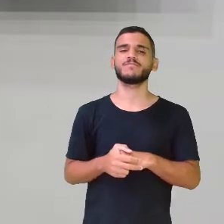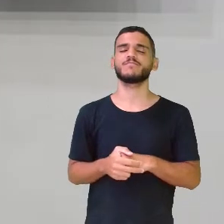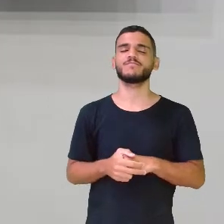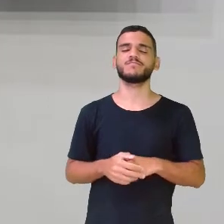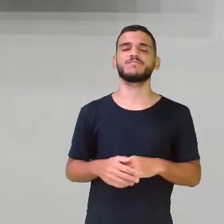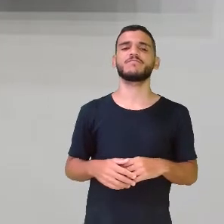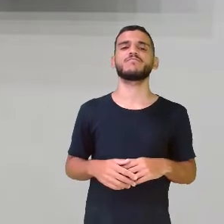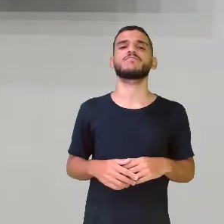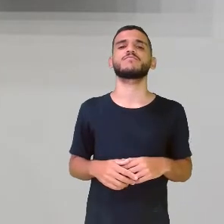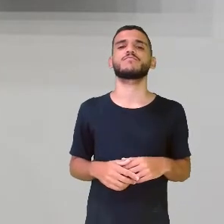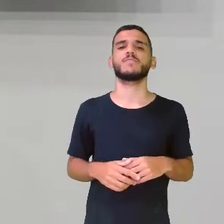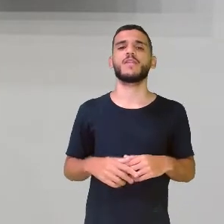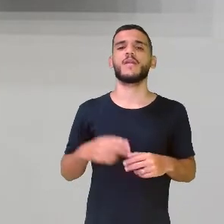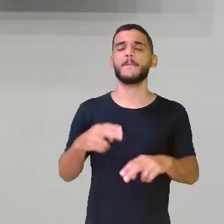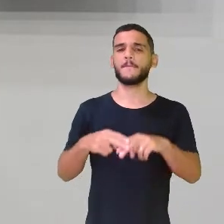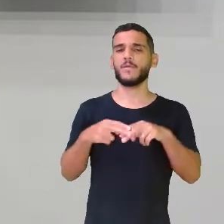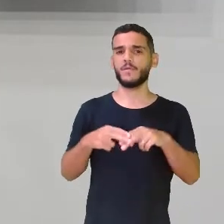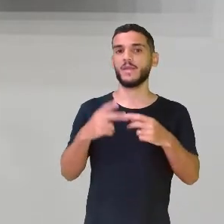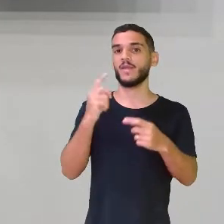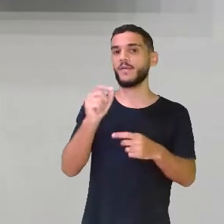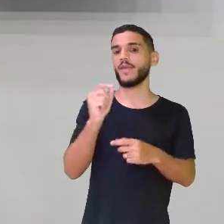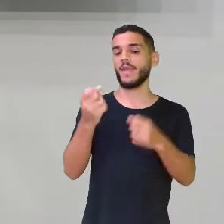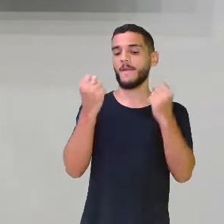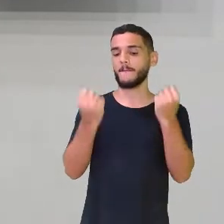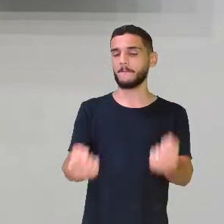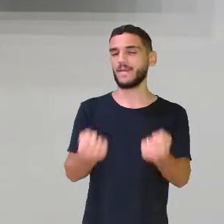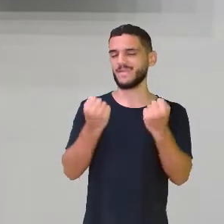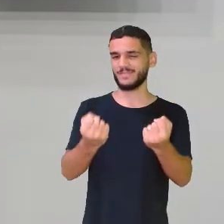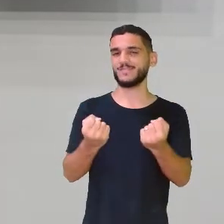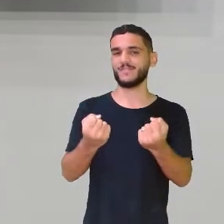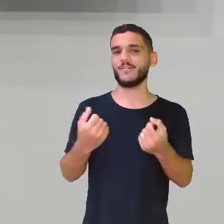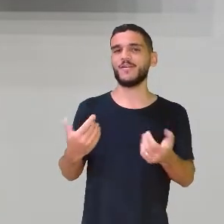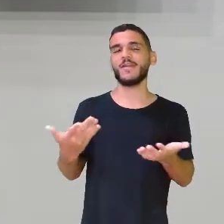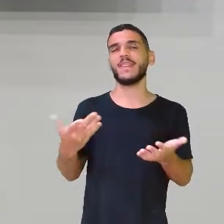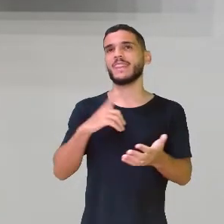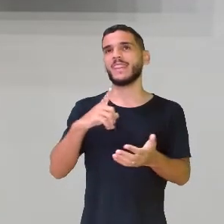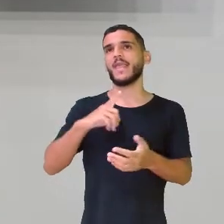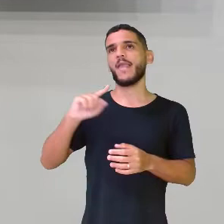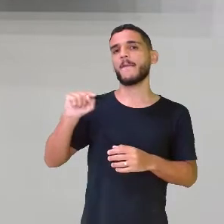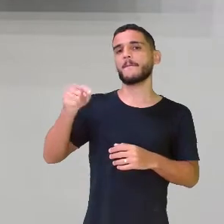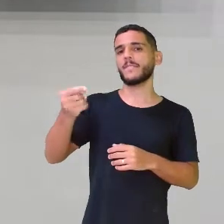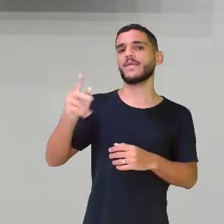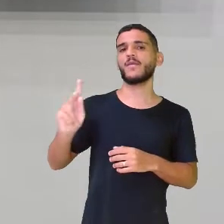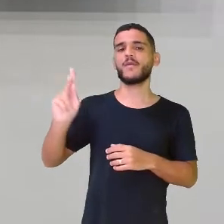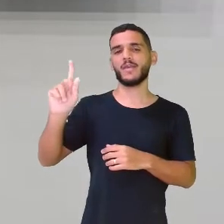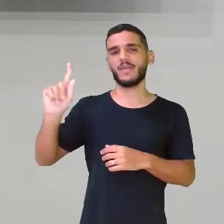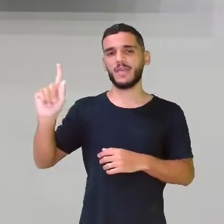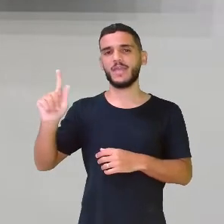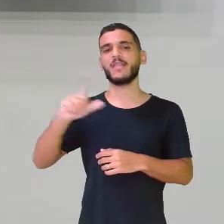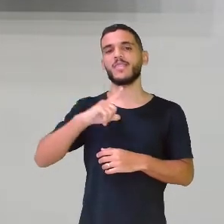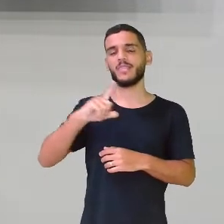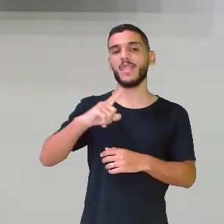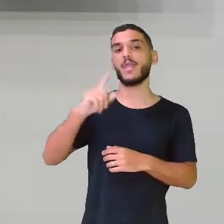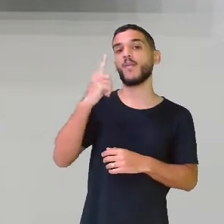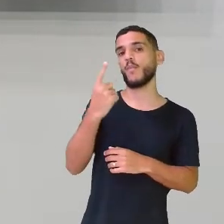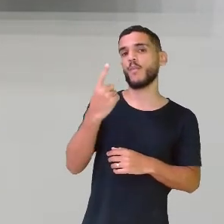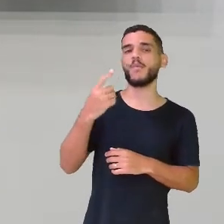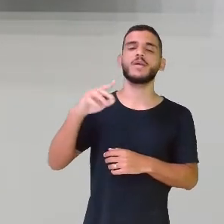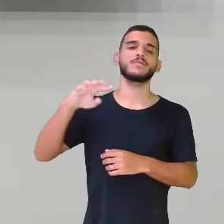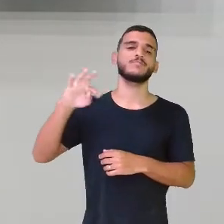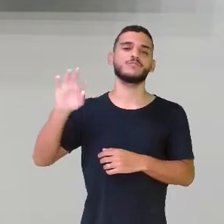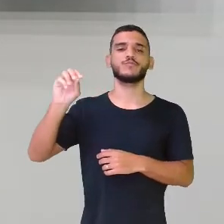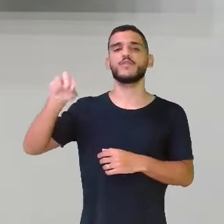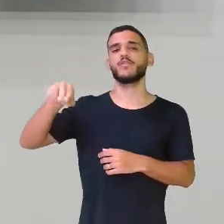tenho 1 tonelada. Beleza, a gente vai ver, claro, mais para frente, essas variações de forma mais pontual,